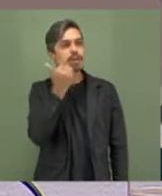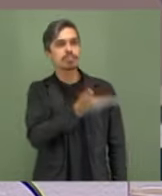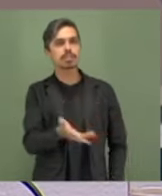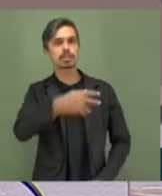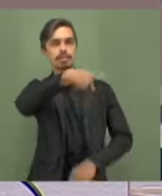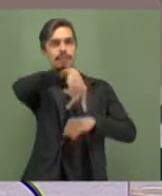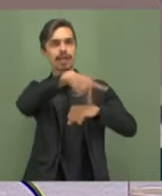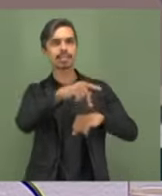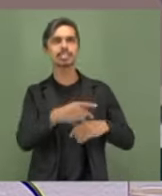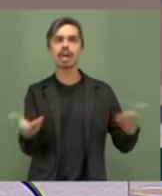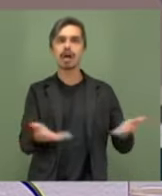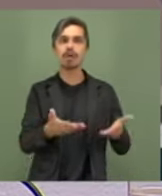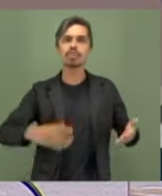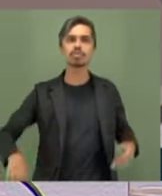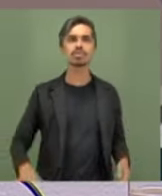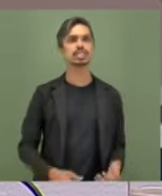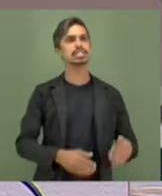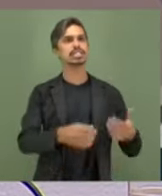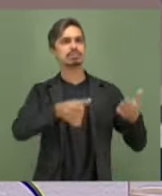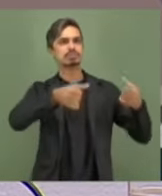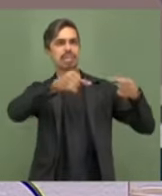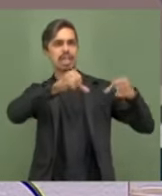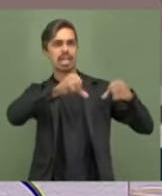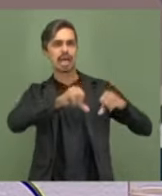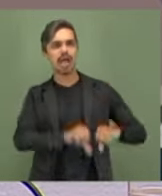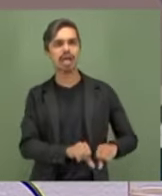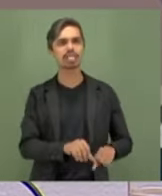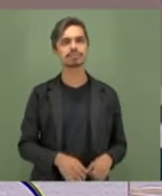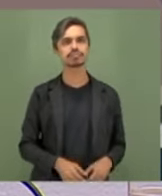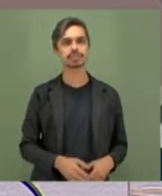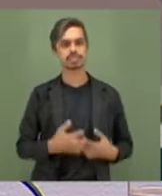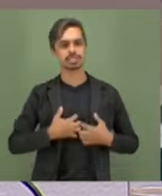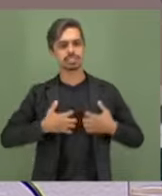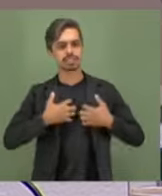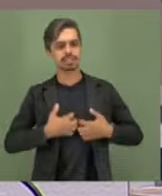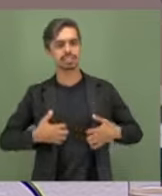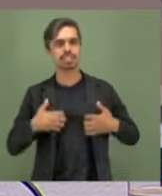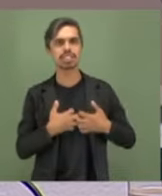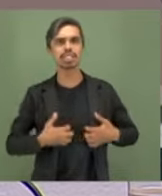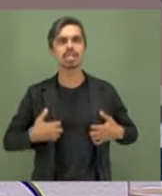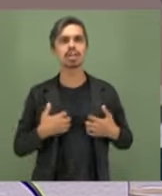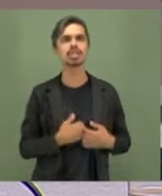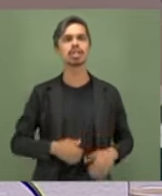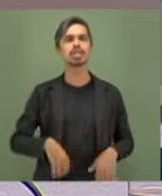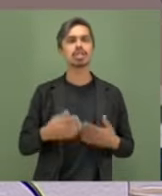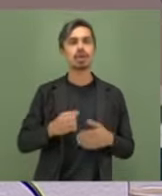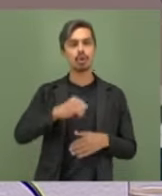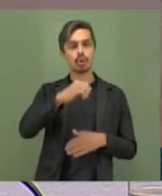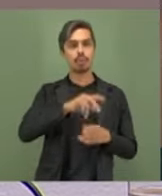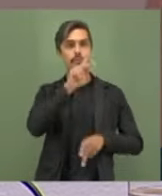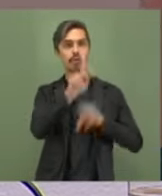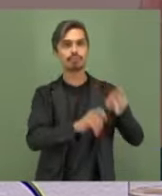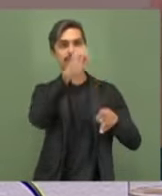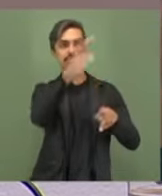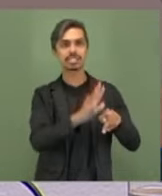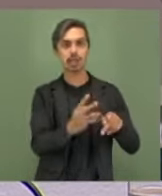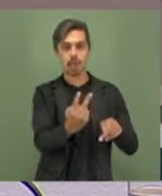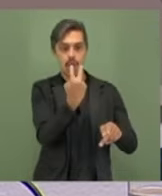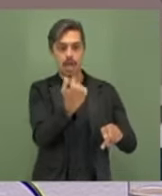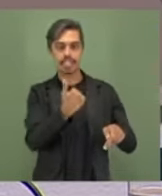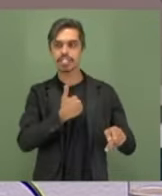está a bater no fundo, está num desespero onde os brasileiros já veem em mim quase a sua voz na